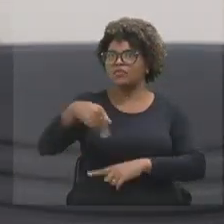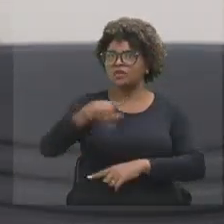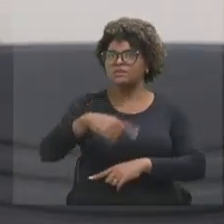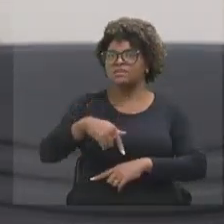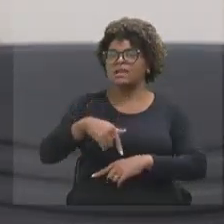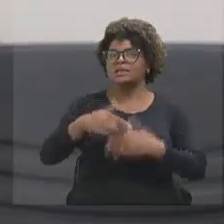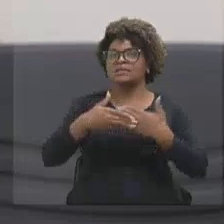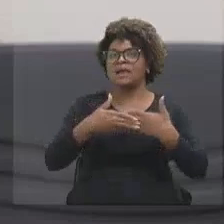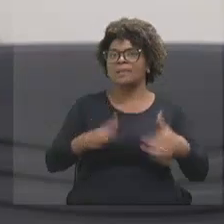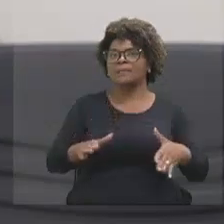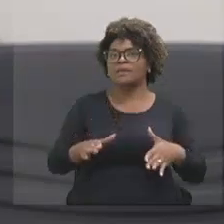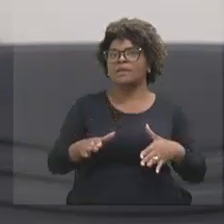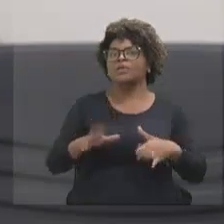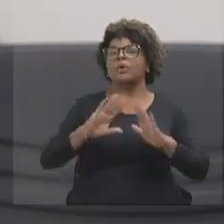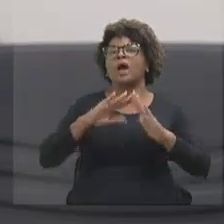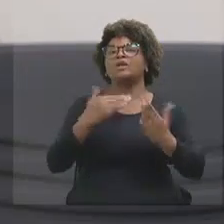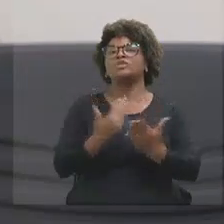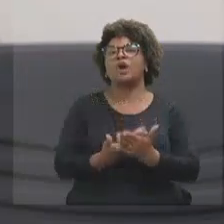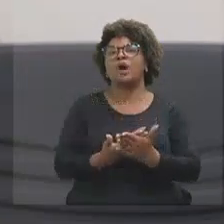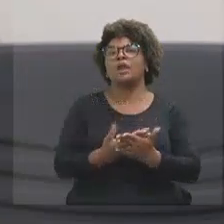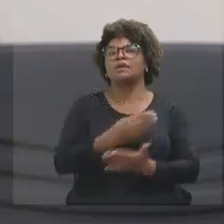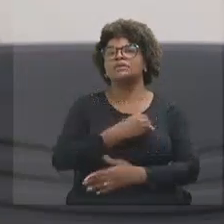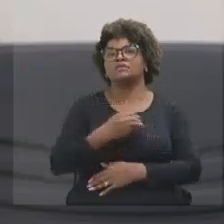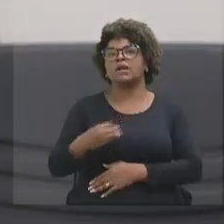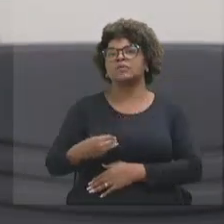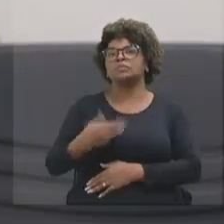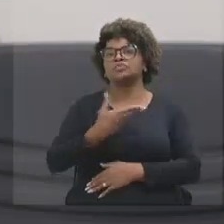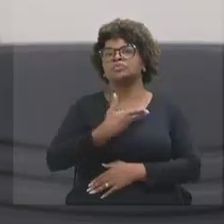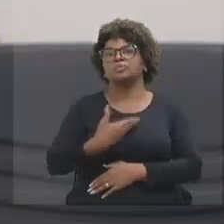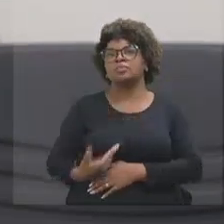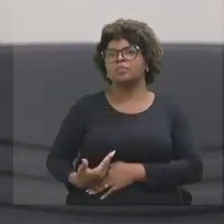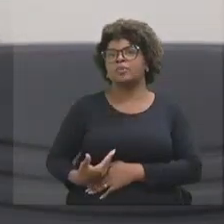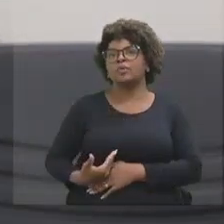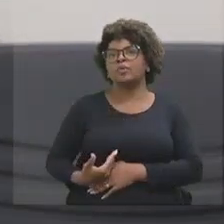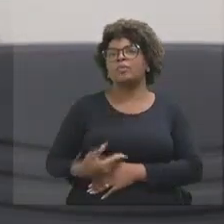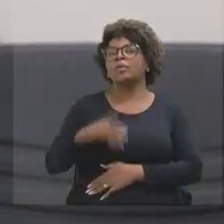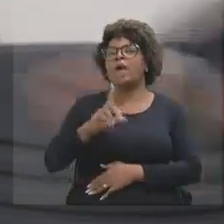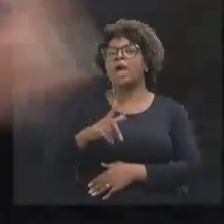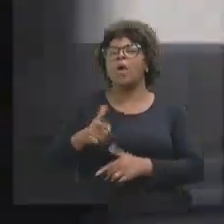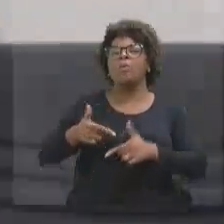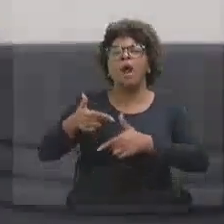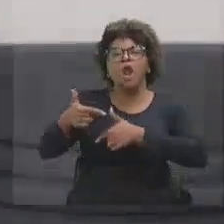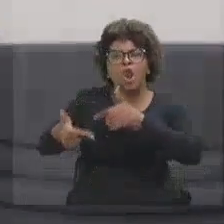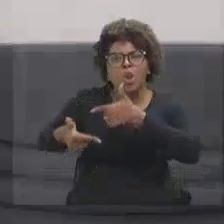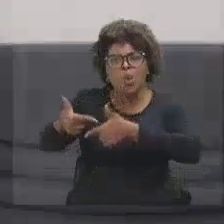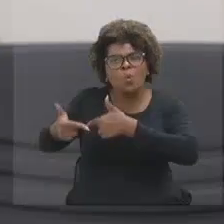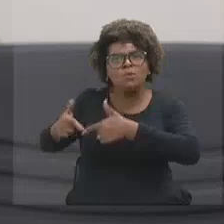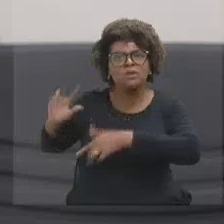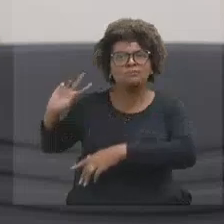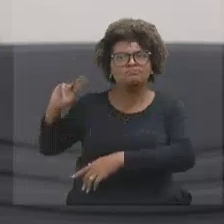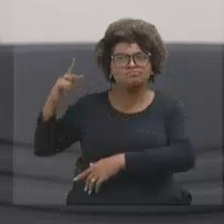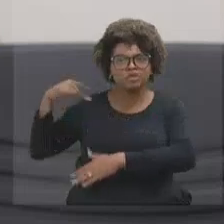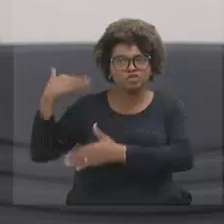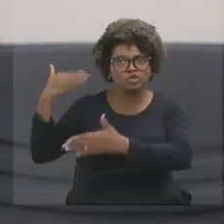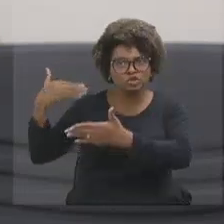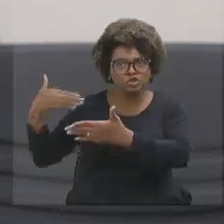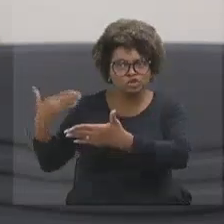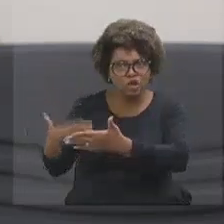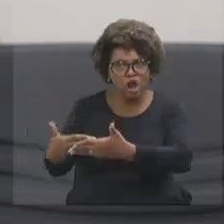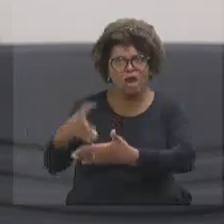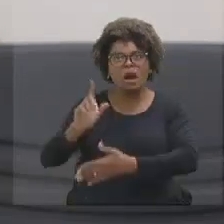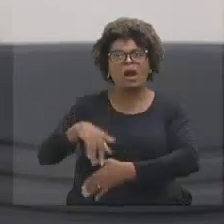é muito caro para a gente acompanhar isso porque uma luta histórica e esse avanço acontecer é importante a gente acompanhar